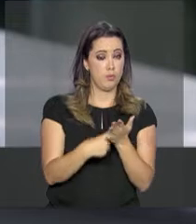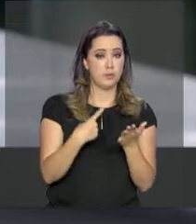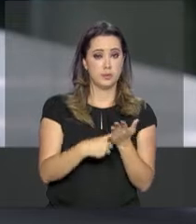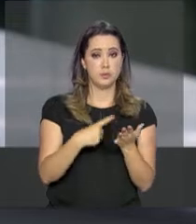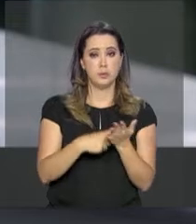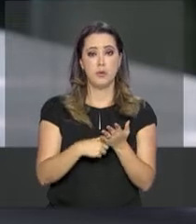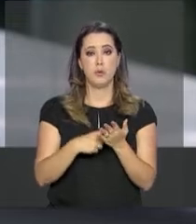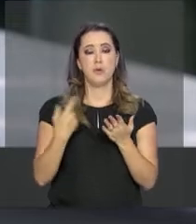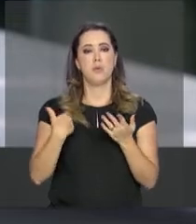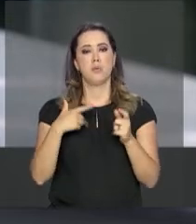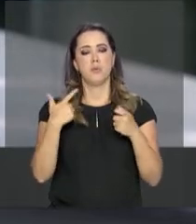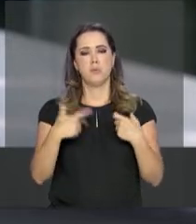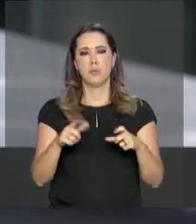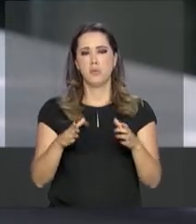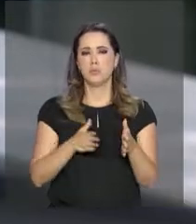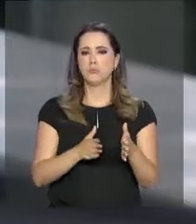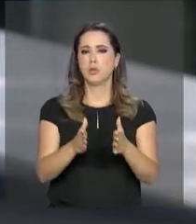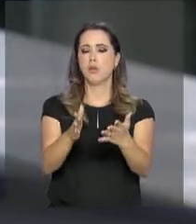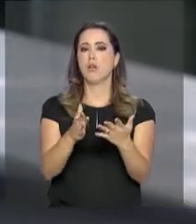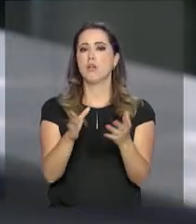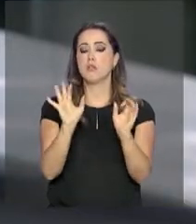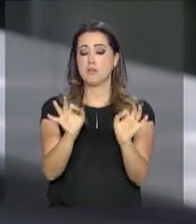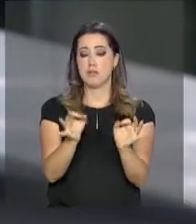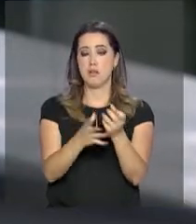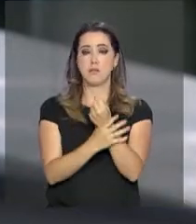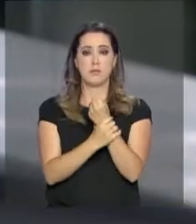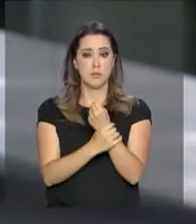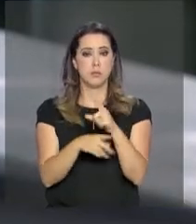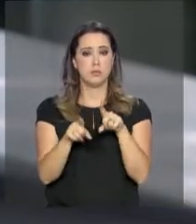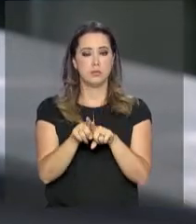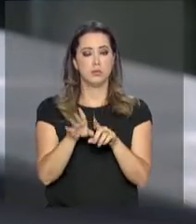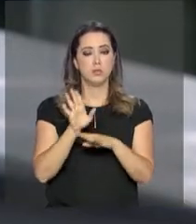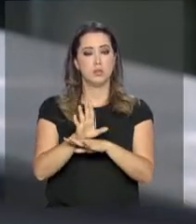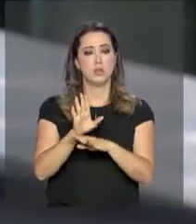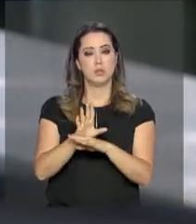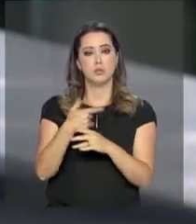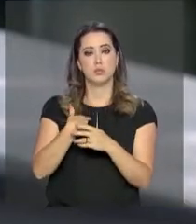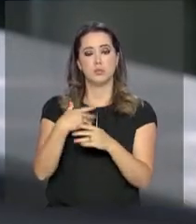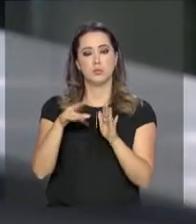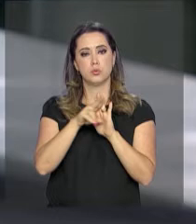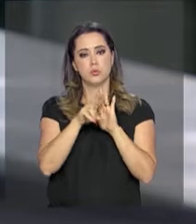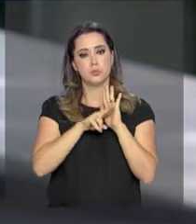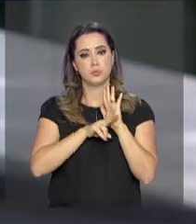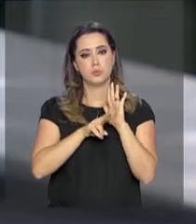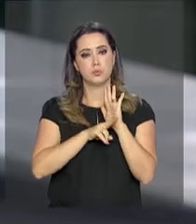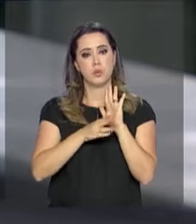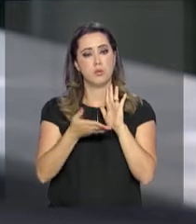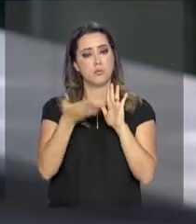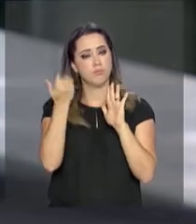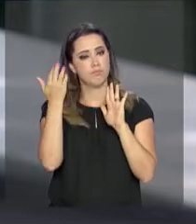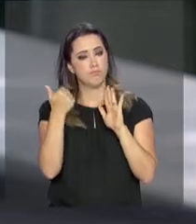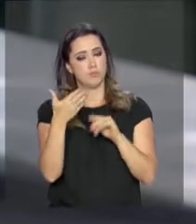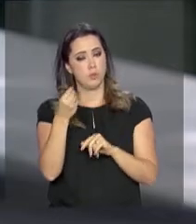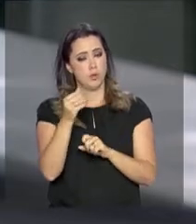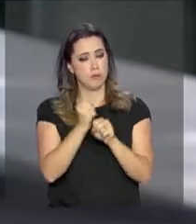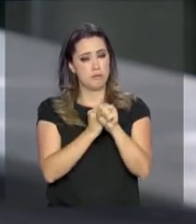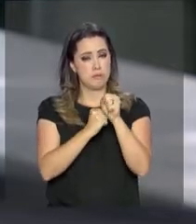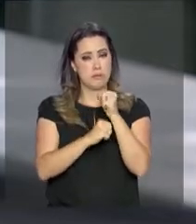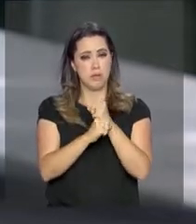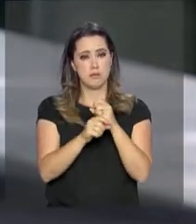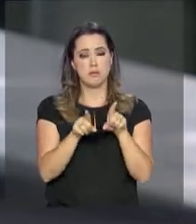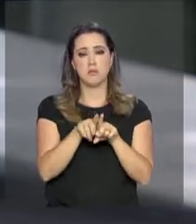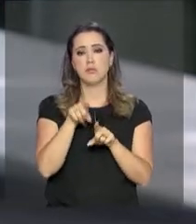federação internacional de automobilismo que reforça as iniciativas previstas na década de ação pela segurança no trânsito